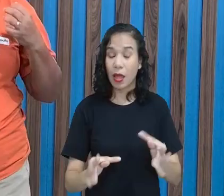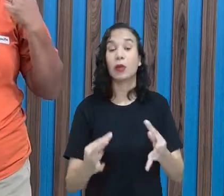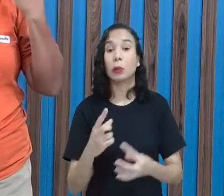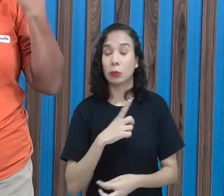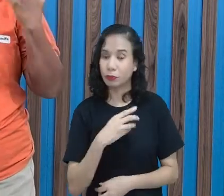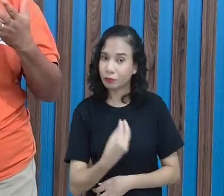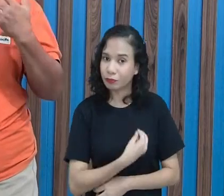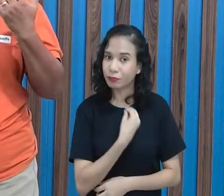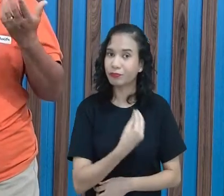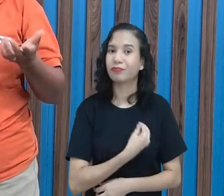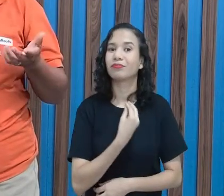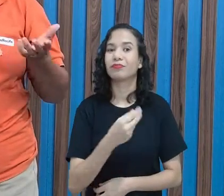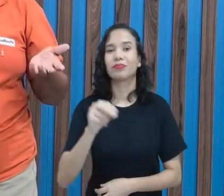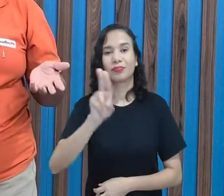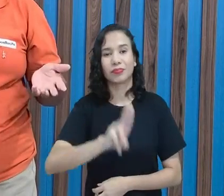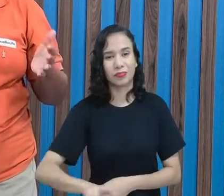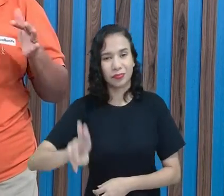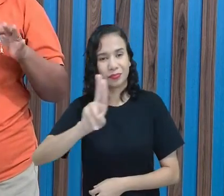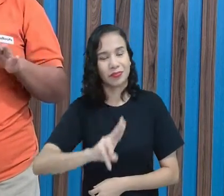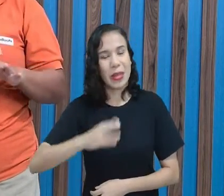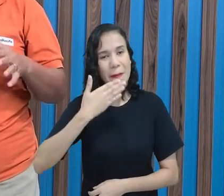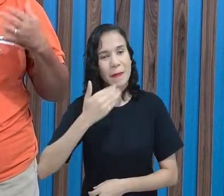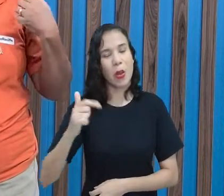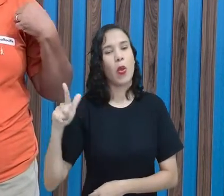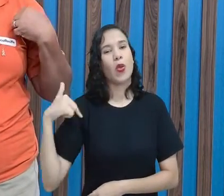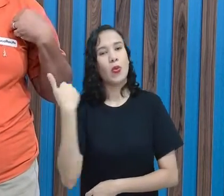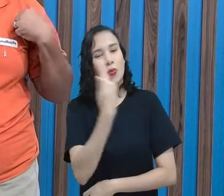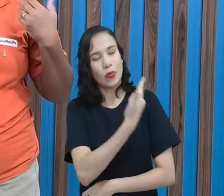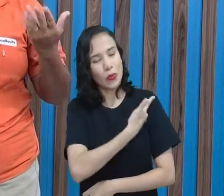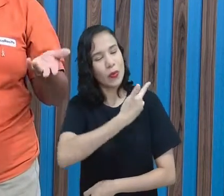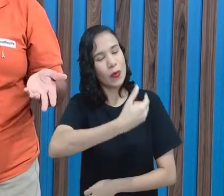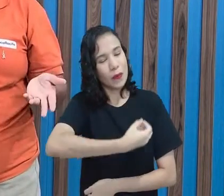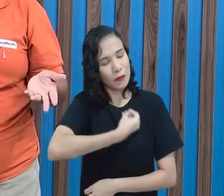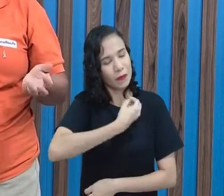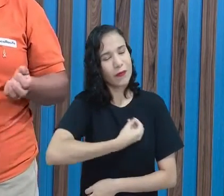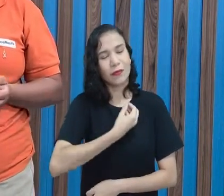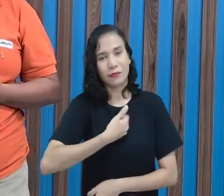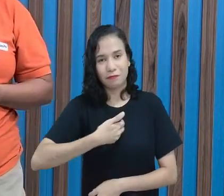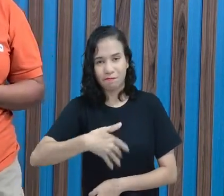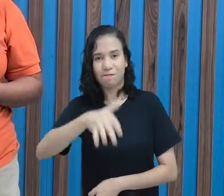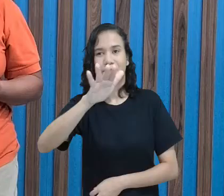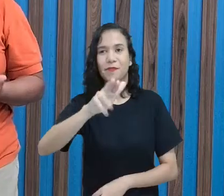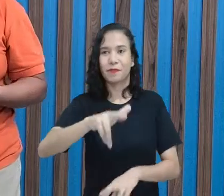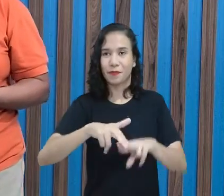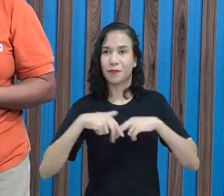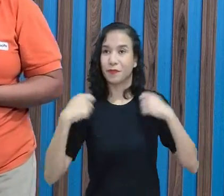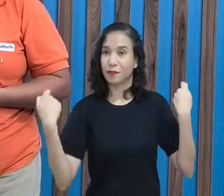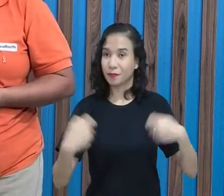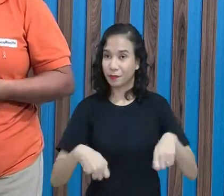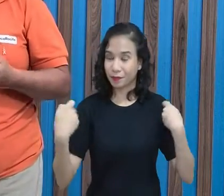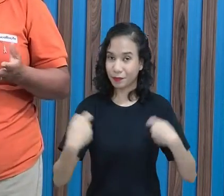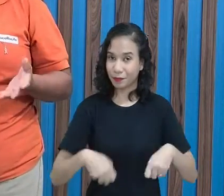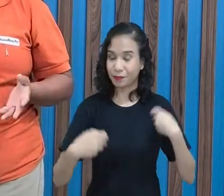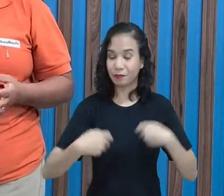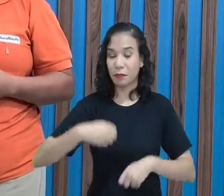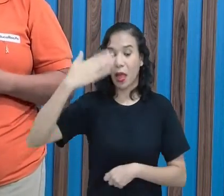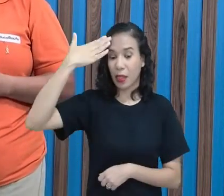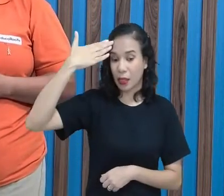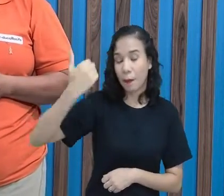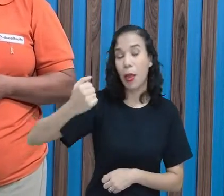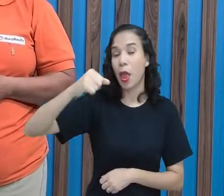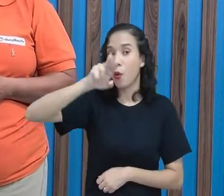aí para ser utilizada por nós para as nossas necessidades. Então, a gente precisa